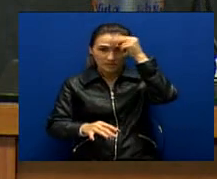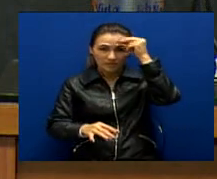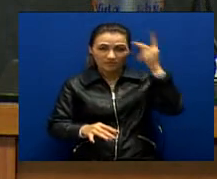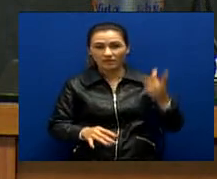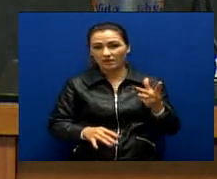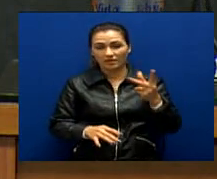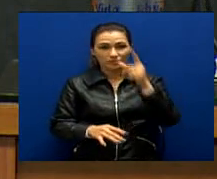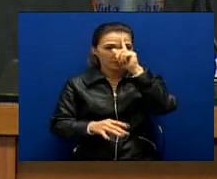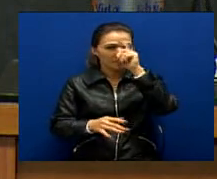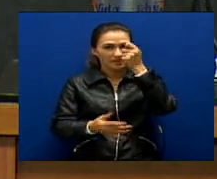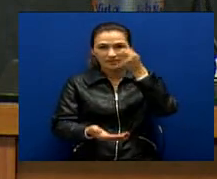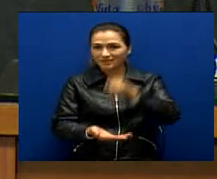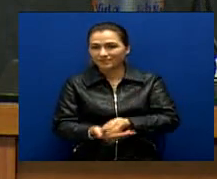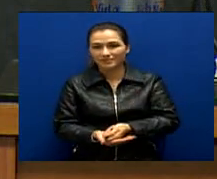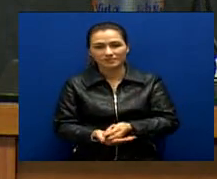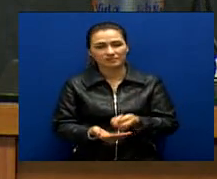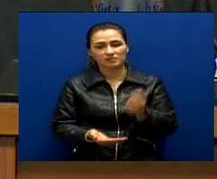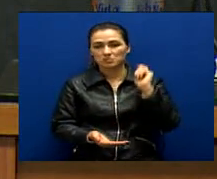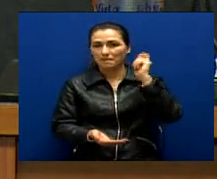legitimado